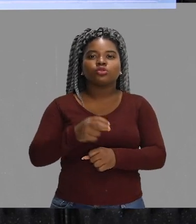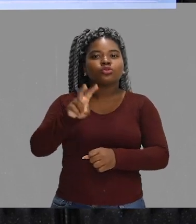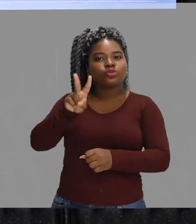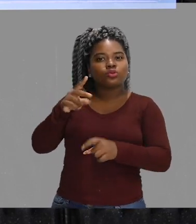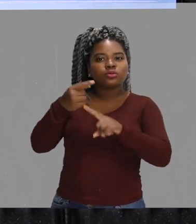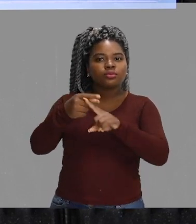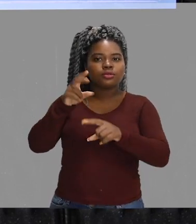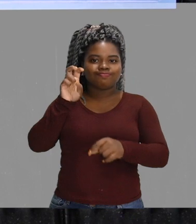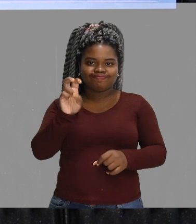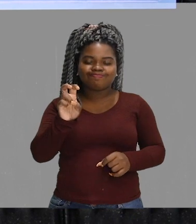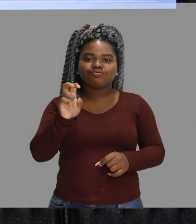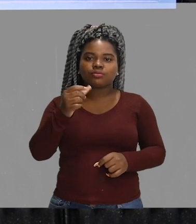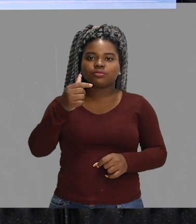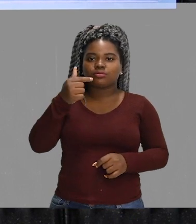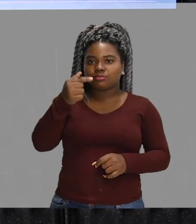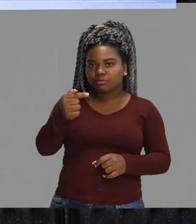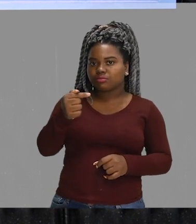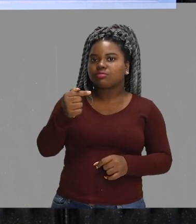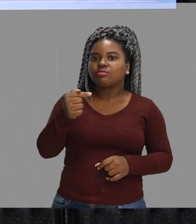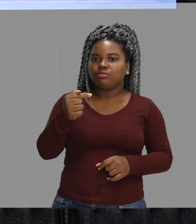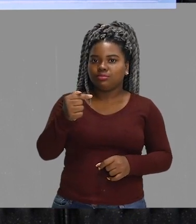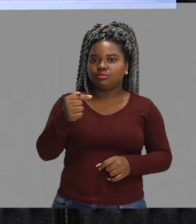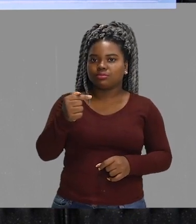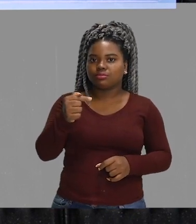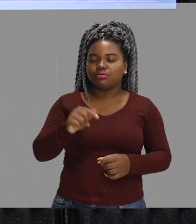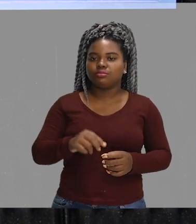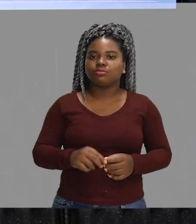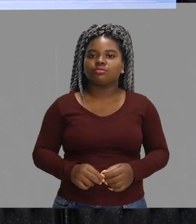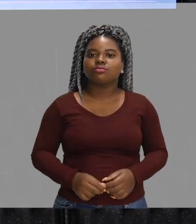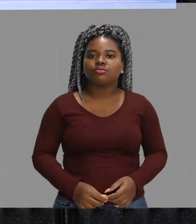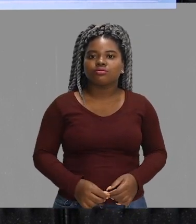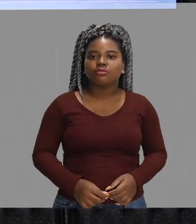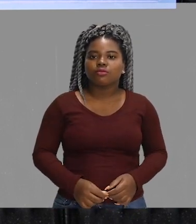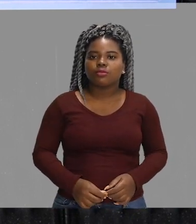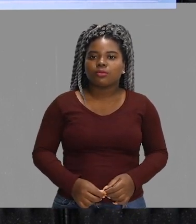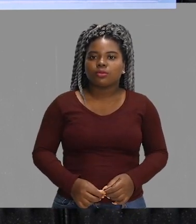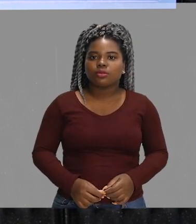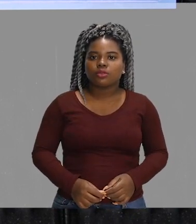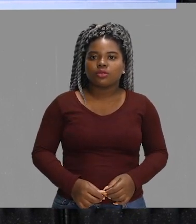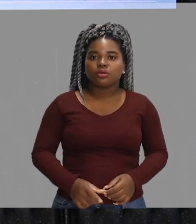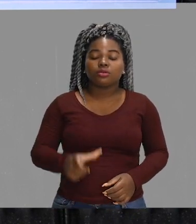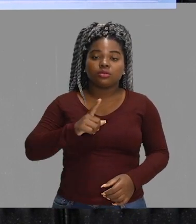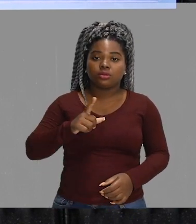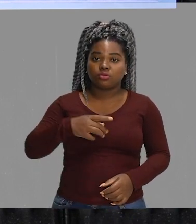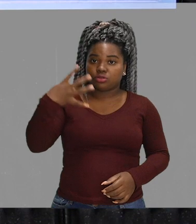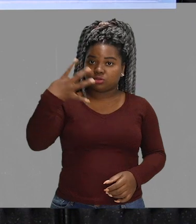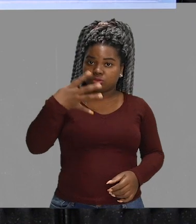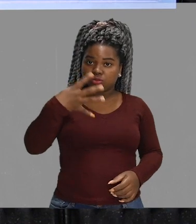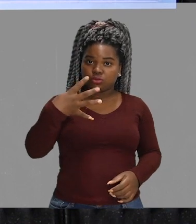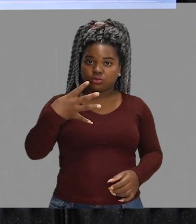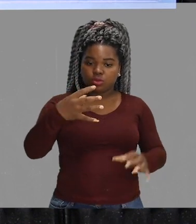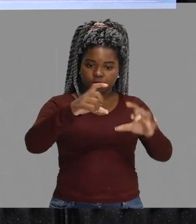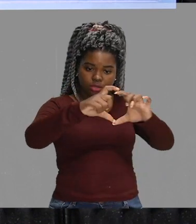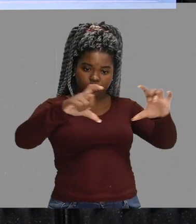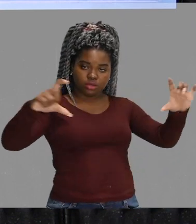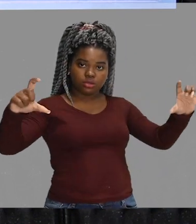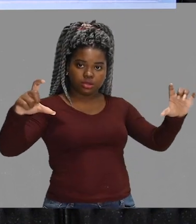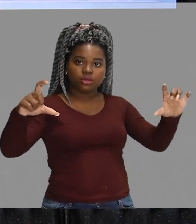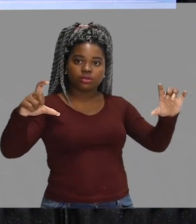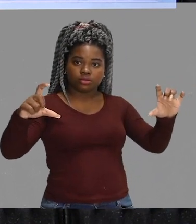para a segunda linha horizontal, que é o segundo período. Nós temos elementos lítio, berílio,